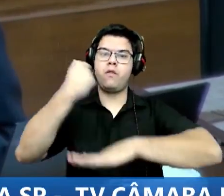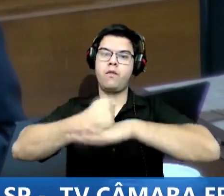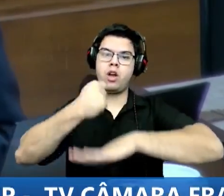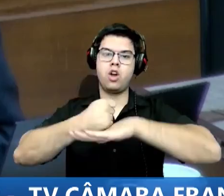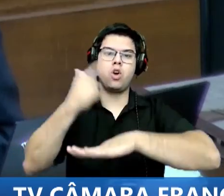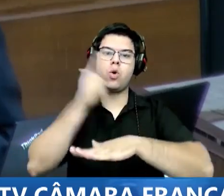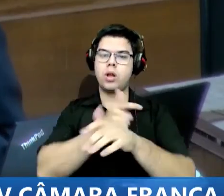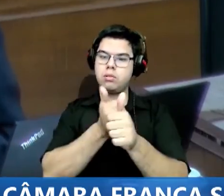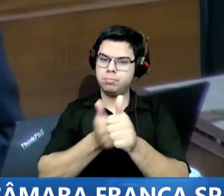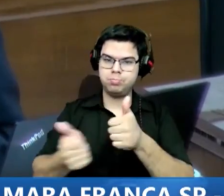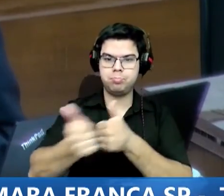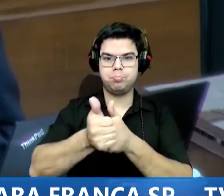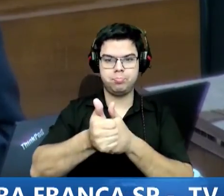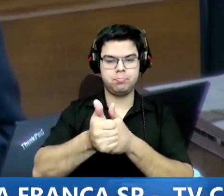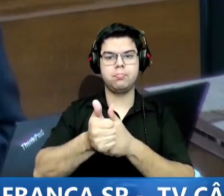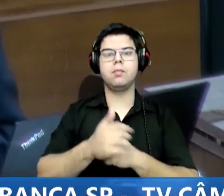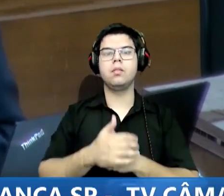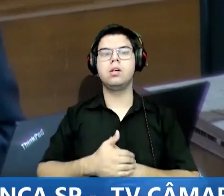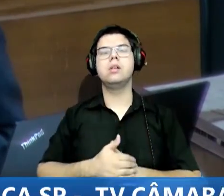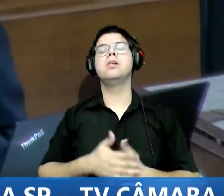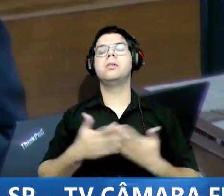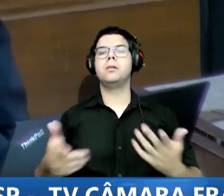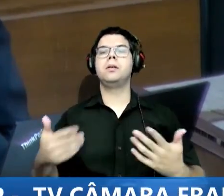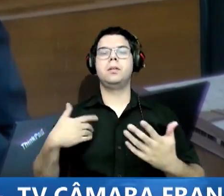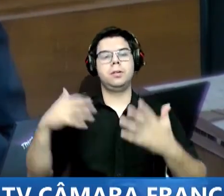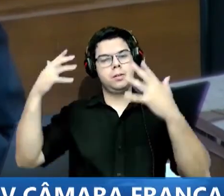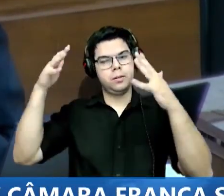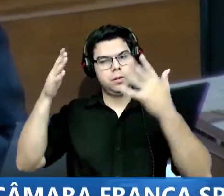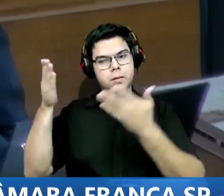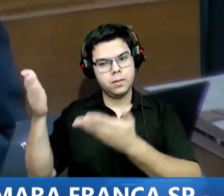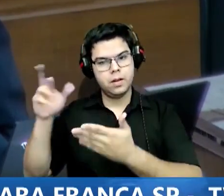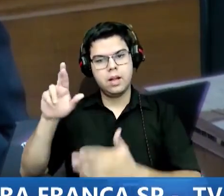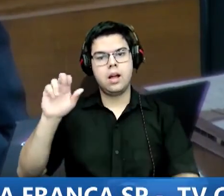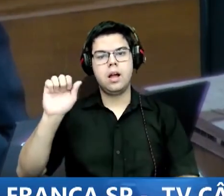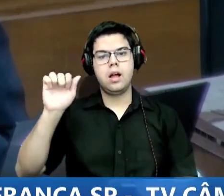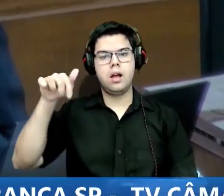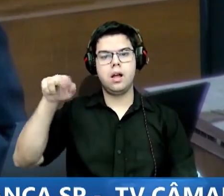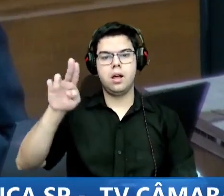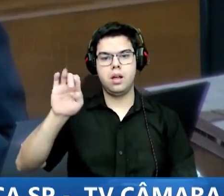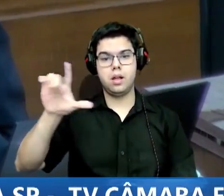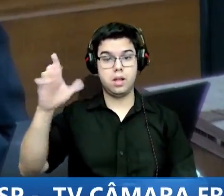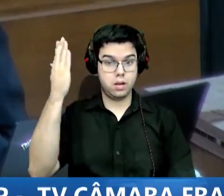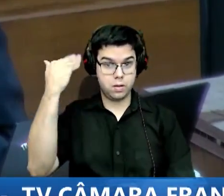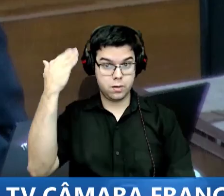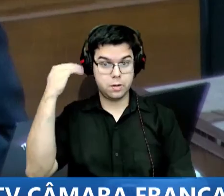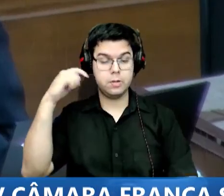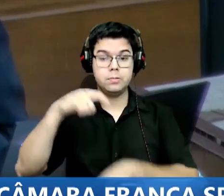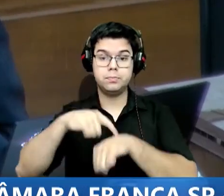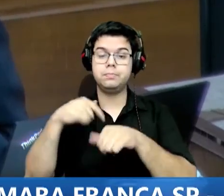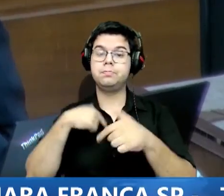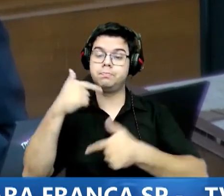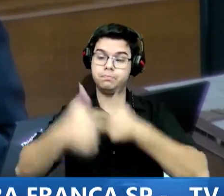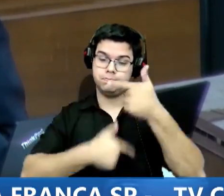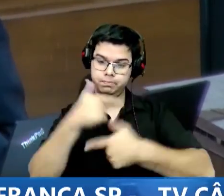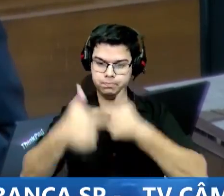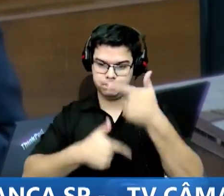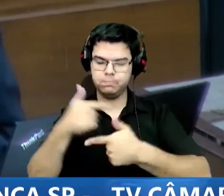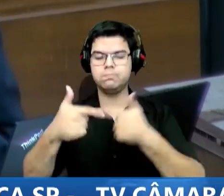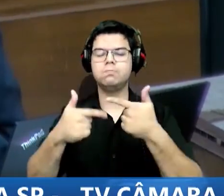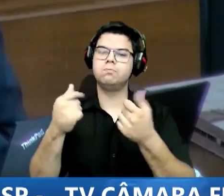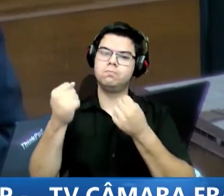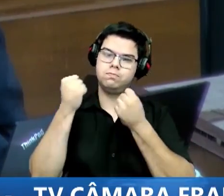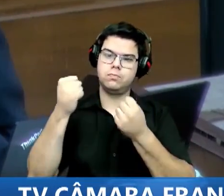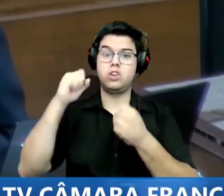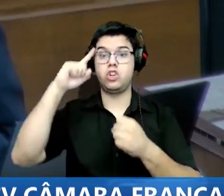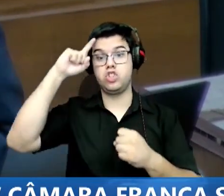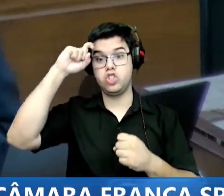queria render todas as minhas homenagens a Raquel Licurso, que naquele período fez um trabalho árduo, difícil, financiado